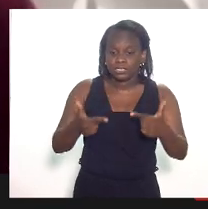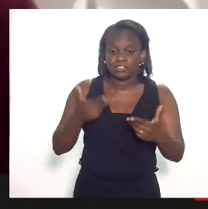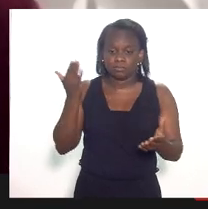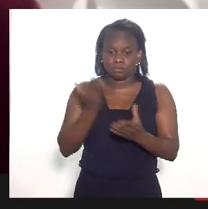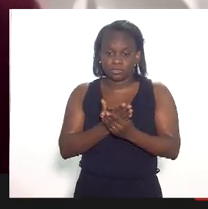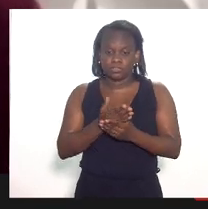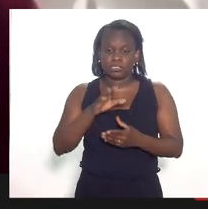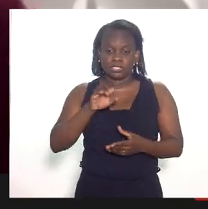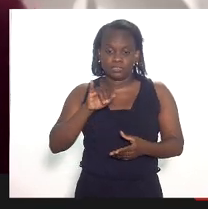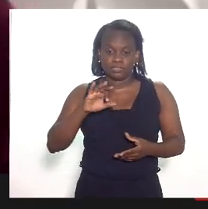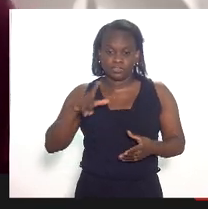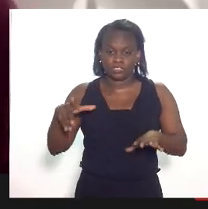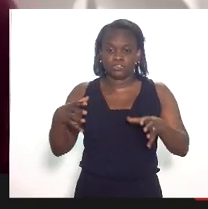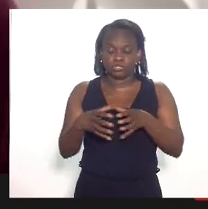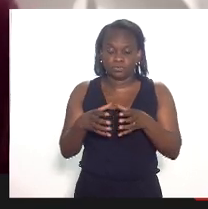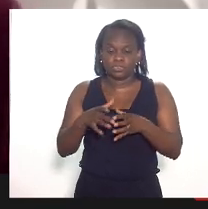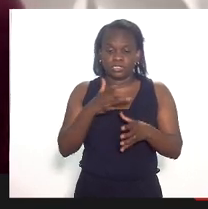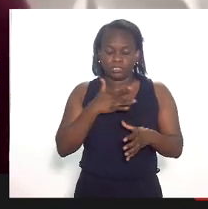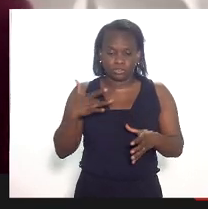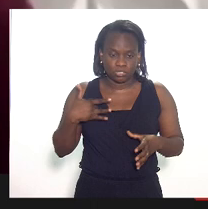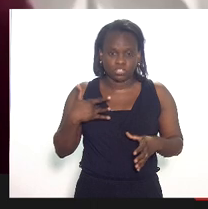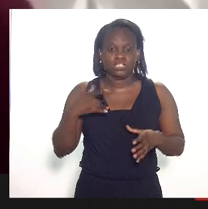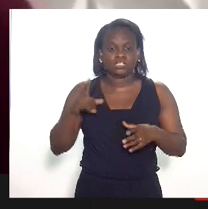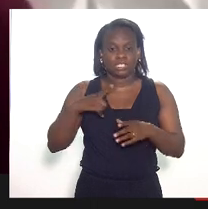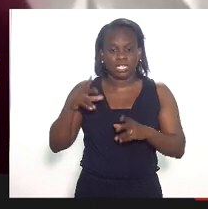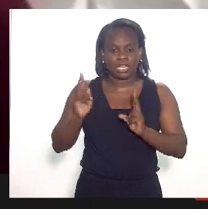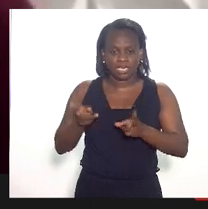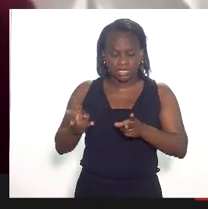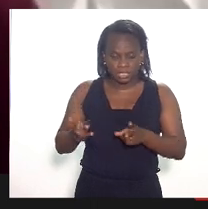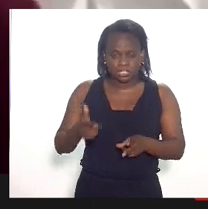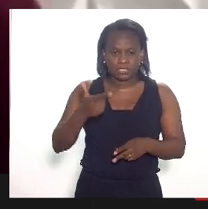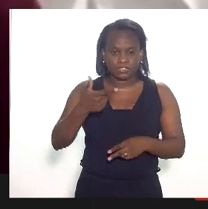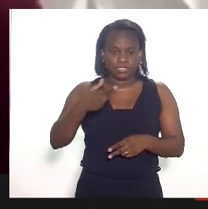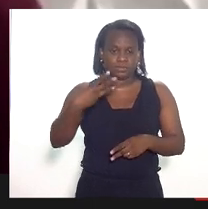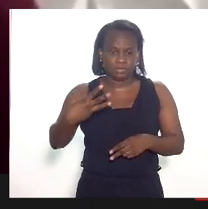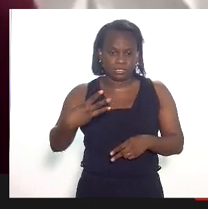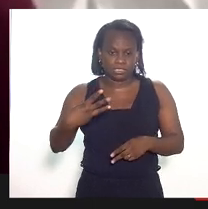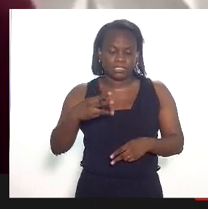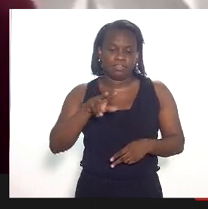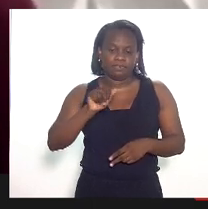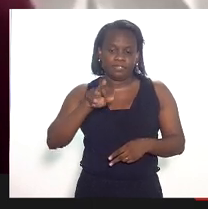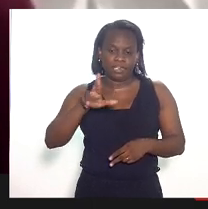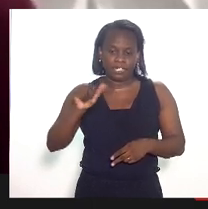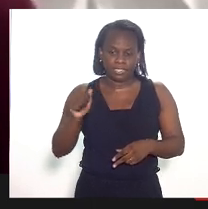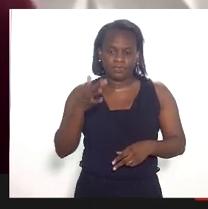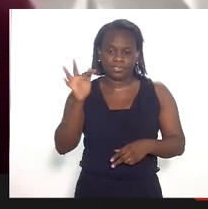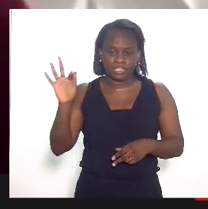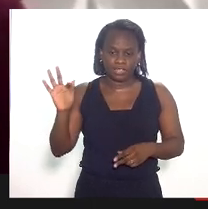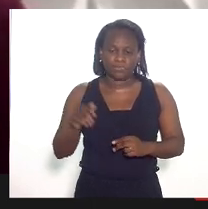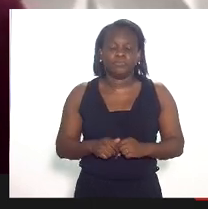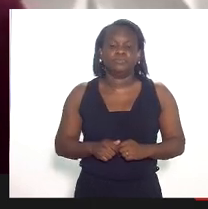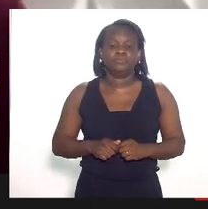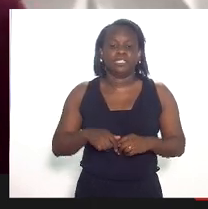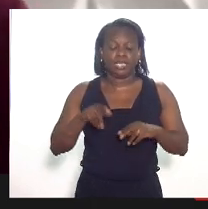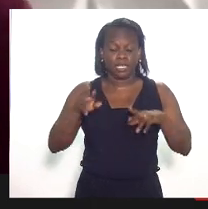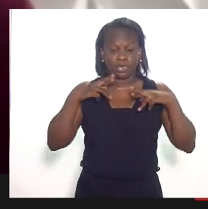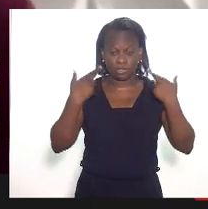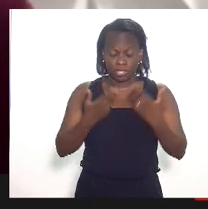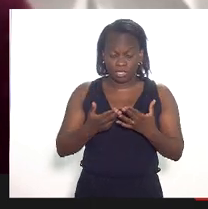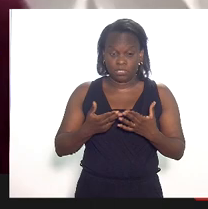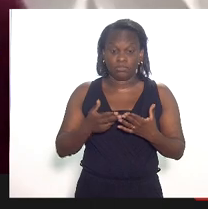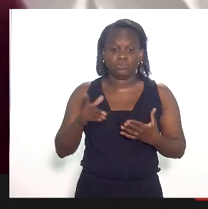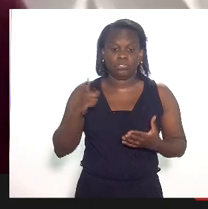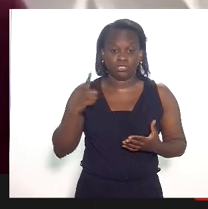pela Comissão de Saúde, que tramita na 23ª Vara Federal. Nessa audiência